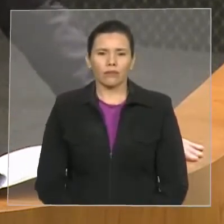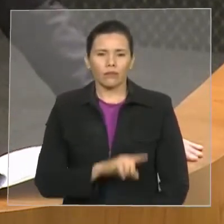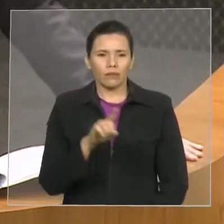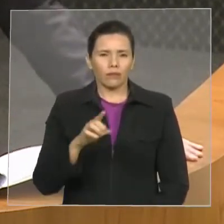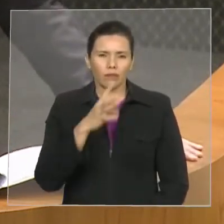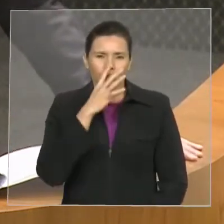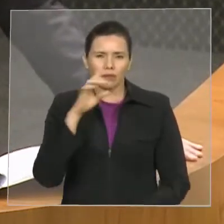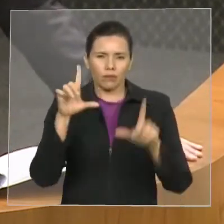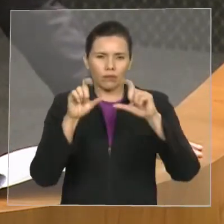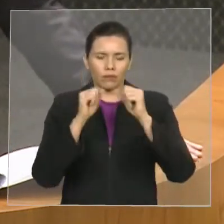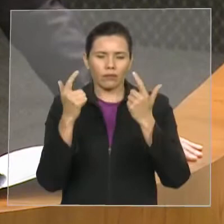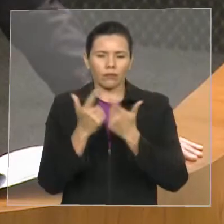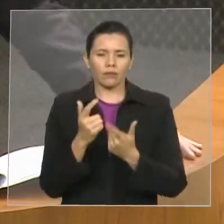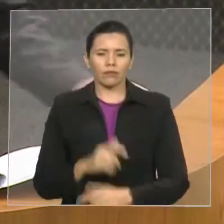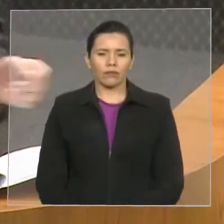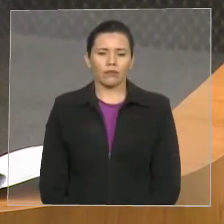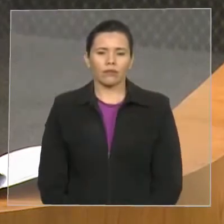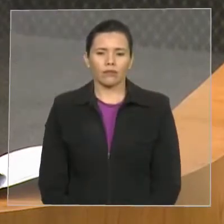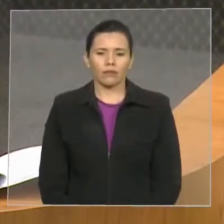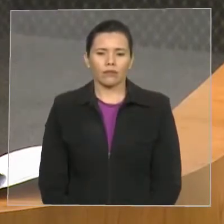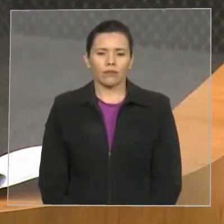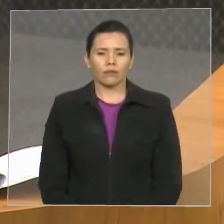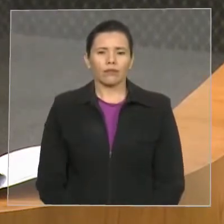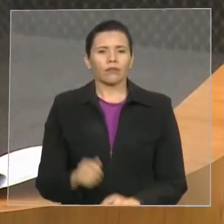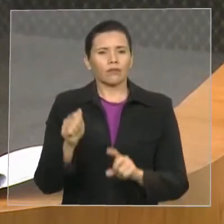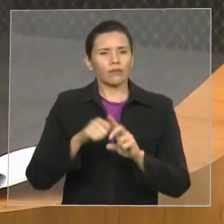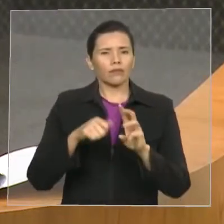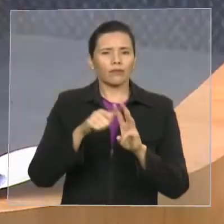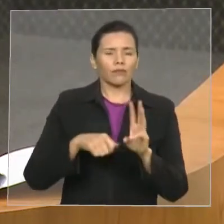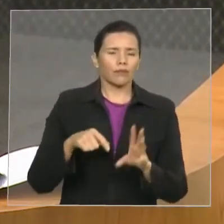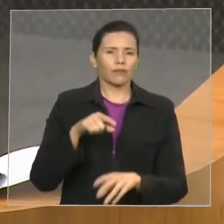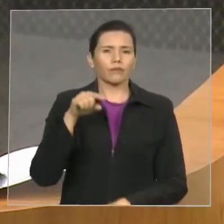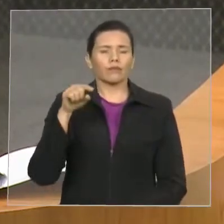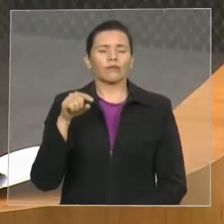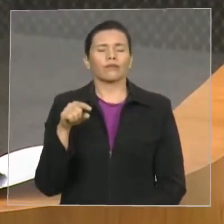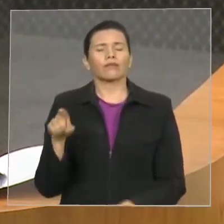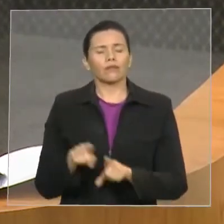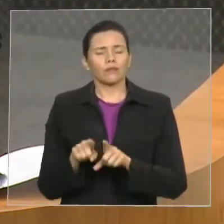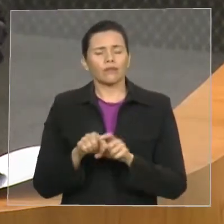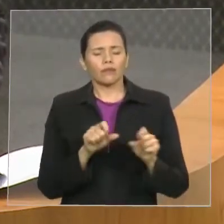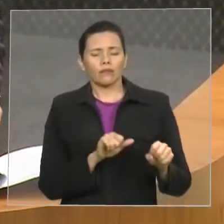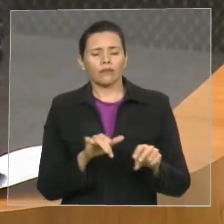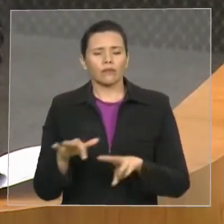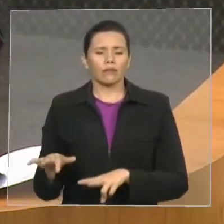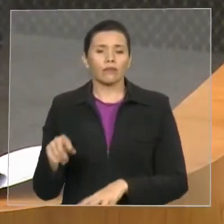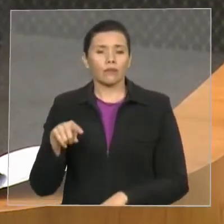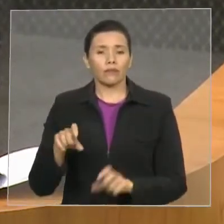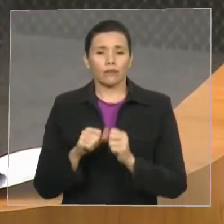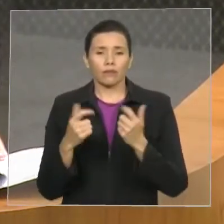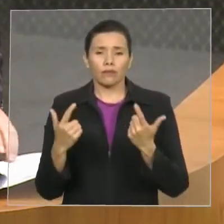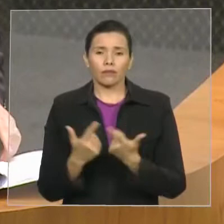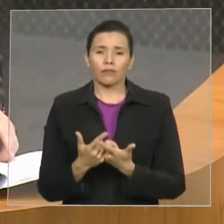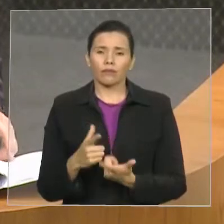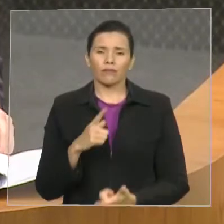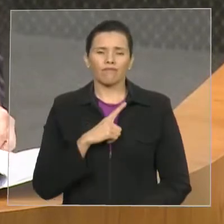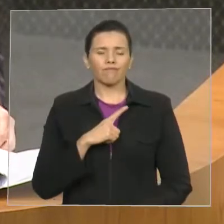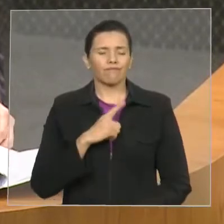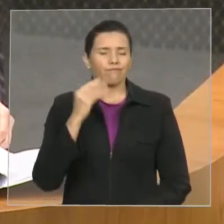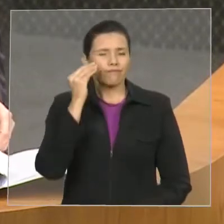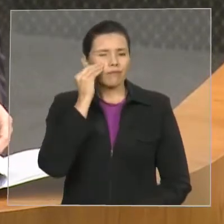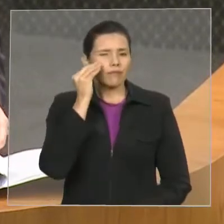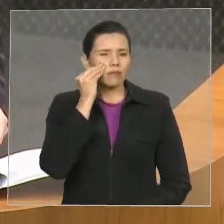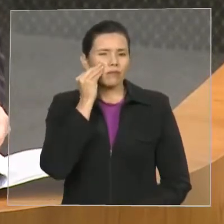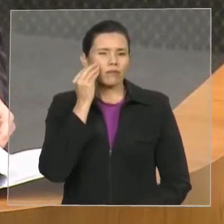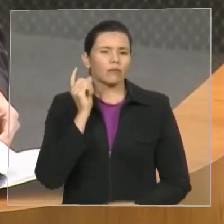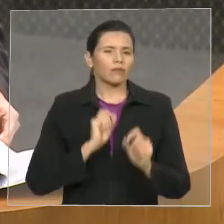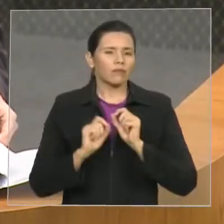principalmente nas últimas semanas, essa Assembleia Legislativa do Estado do Maranhão tem vivido momentos